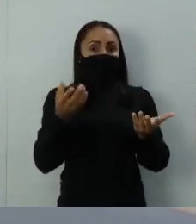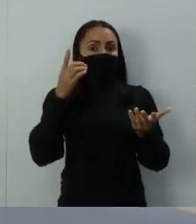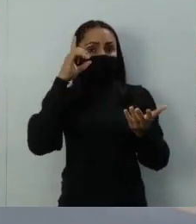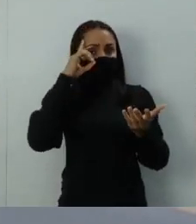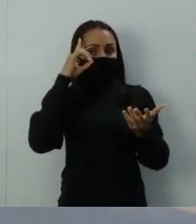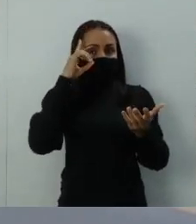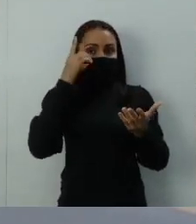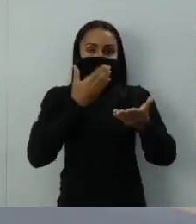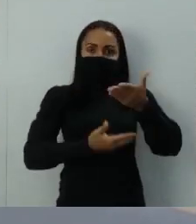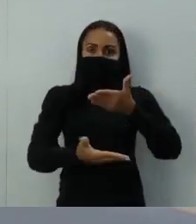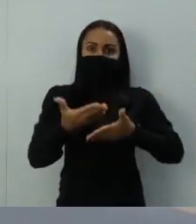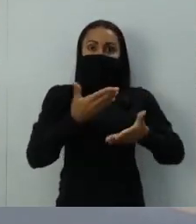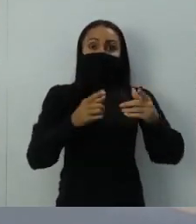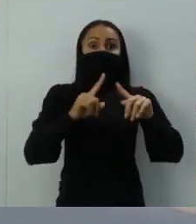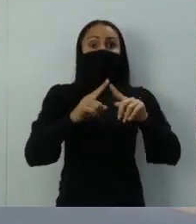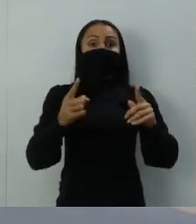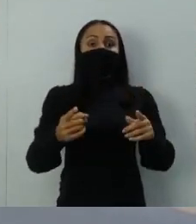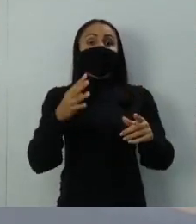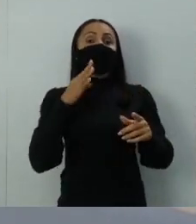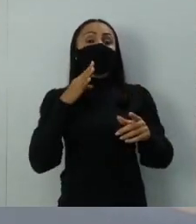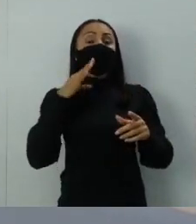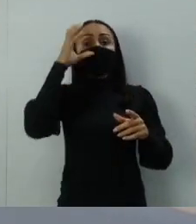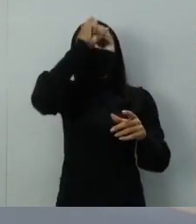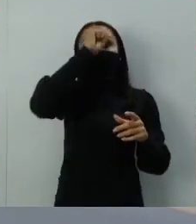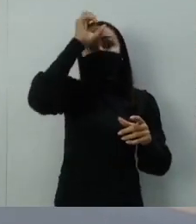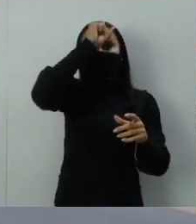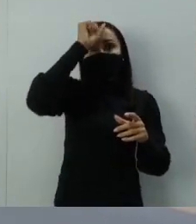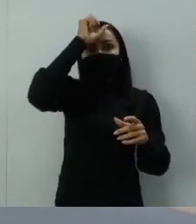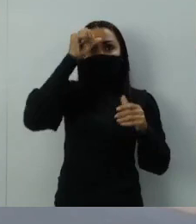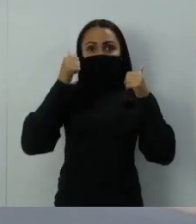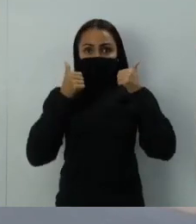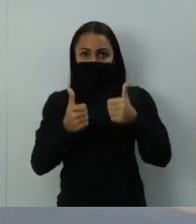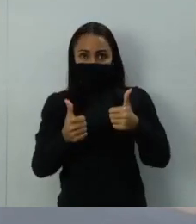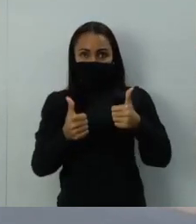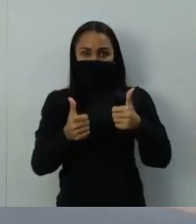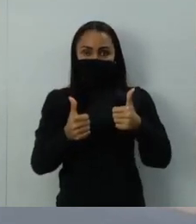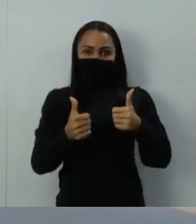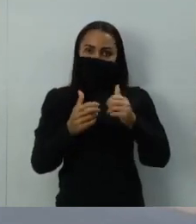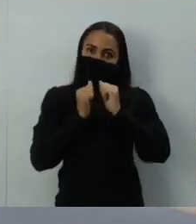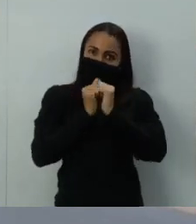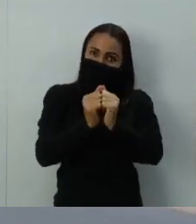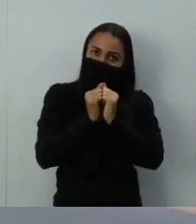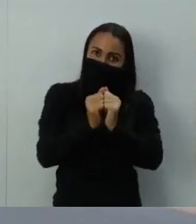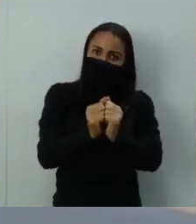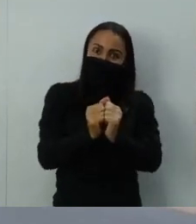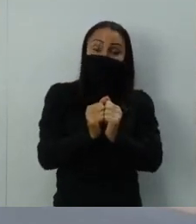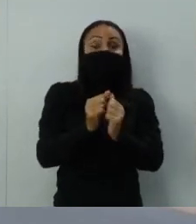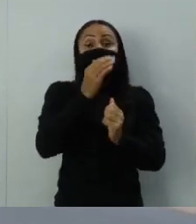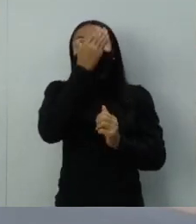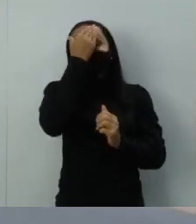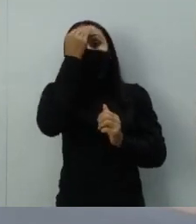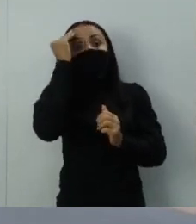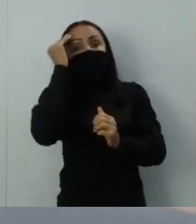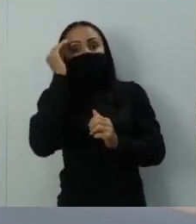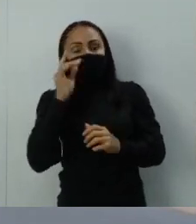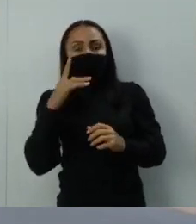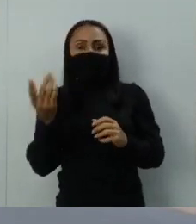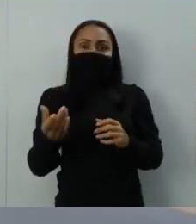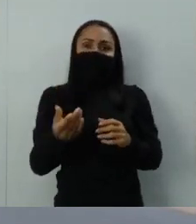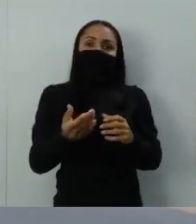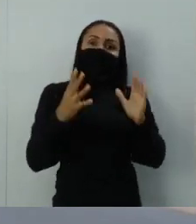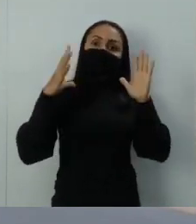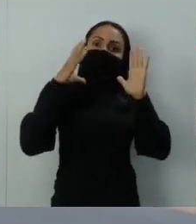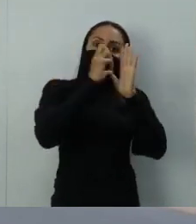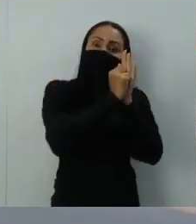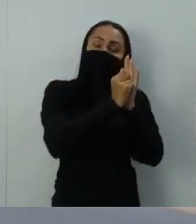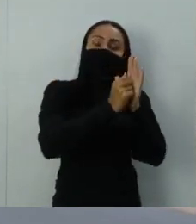nosso conhecimento, para o nosso aprendizado, tá bom? Estamos juntos, não se esqueçam de se inscreverem nas